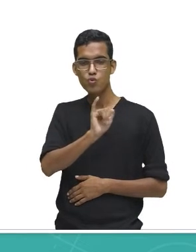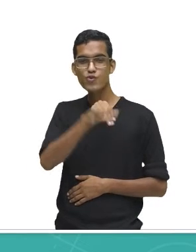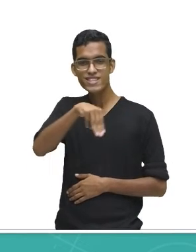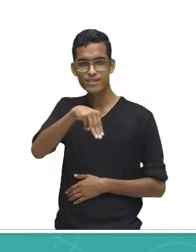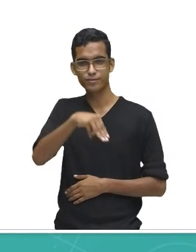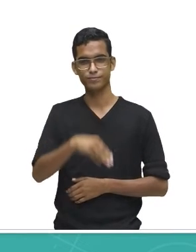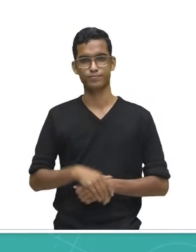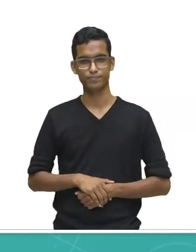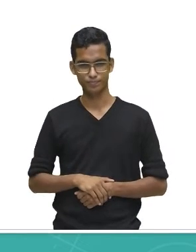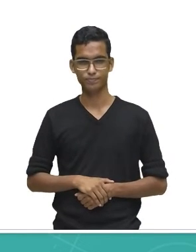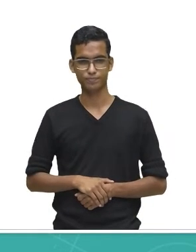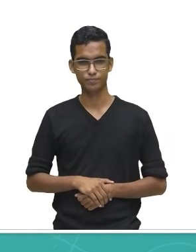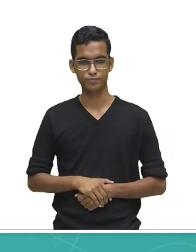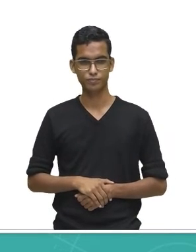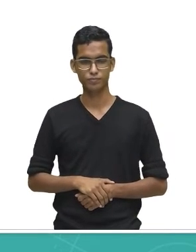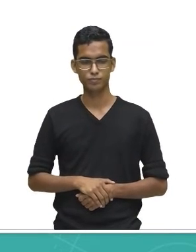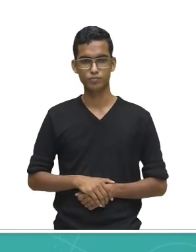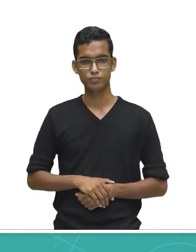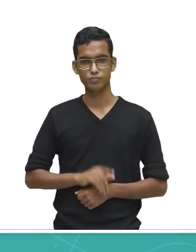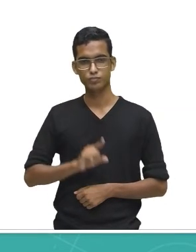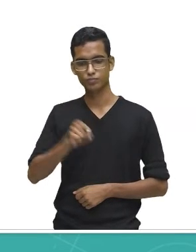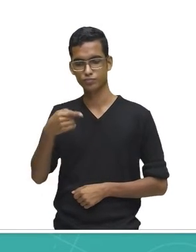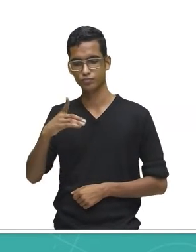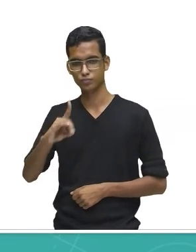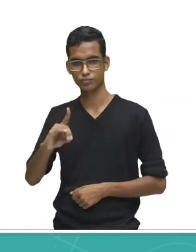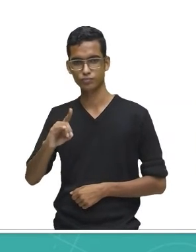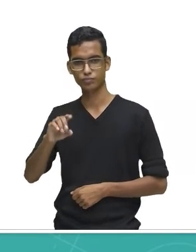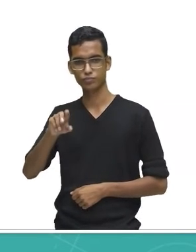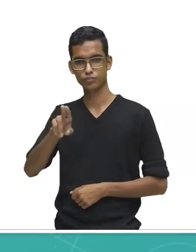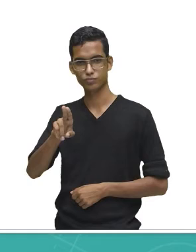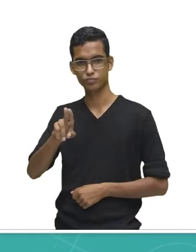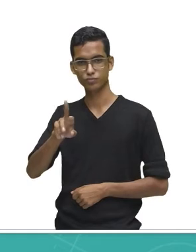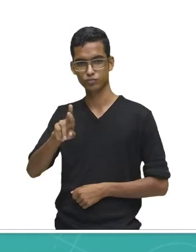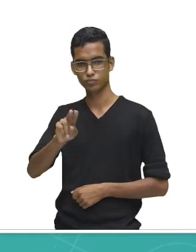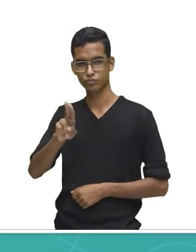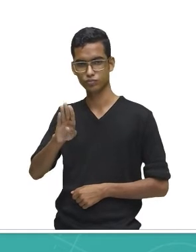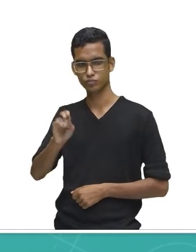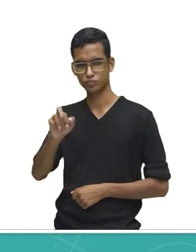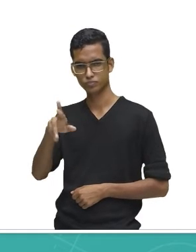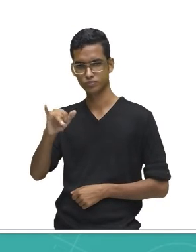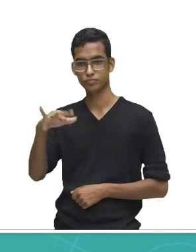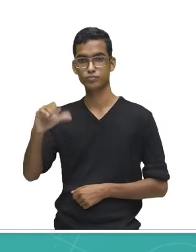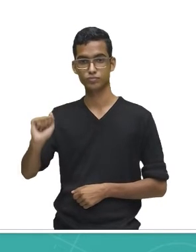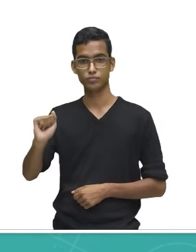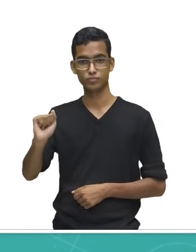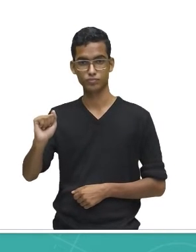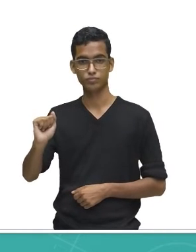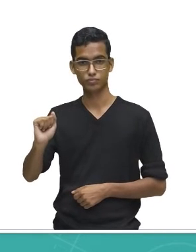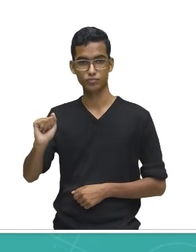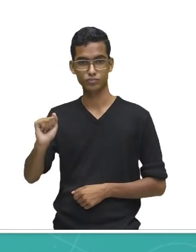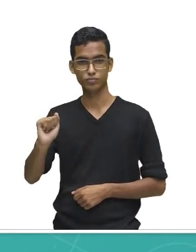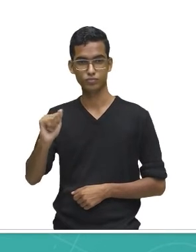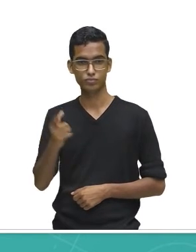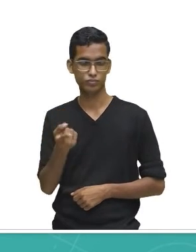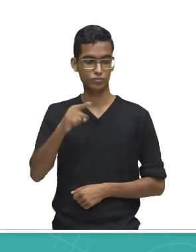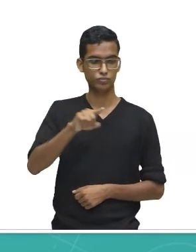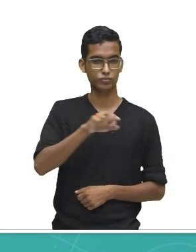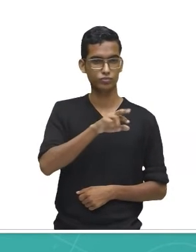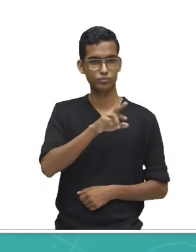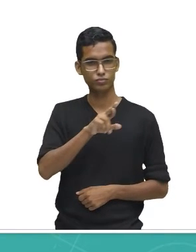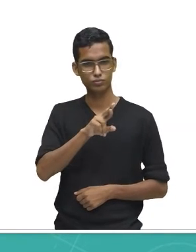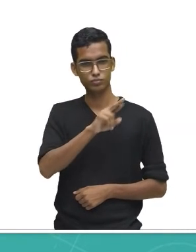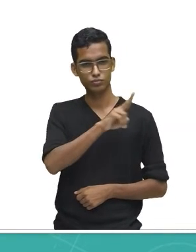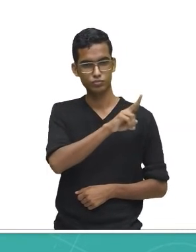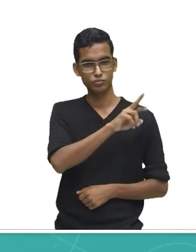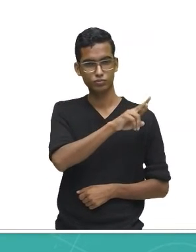é uma palavra proparoxítona, ela é uma palavra paroxítona, porque a sílaba tônica é a